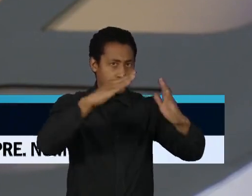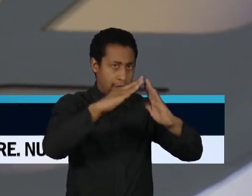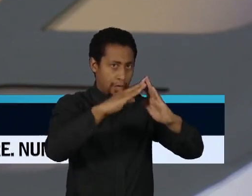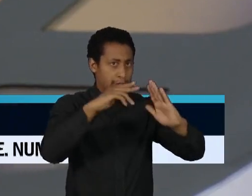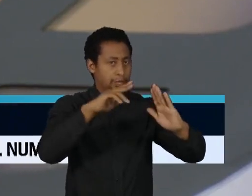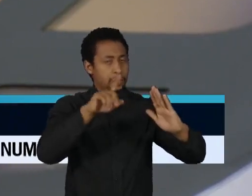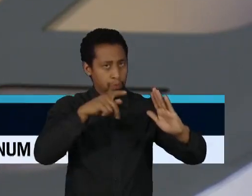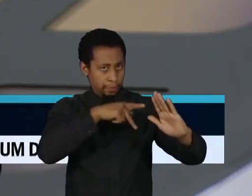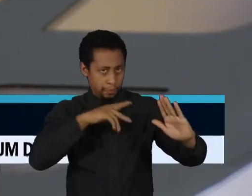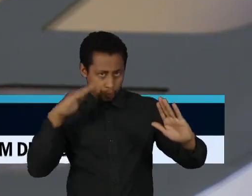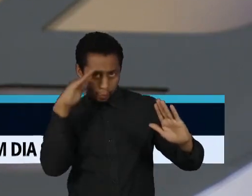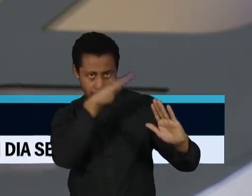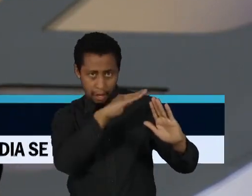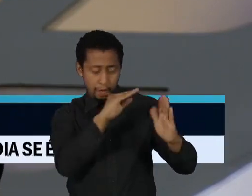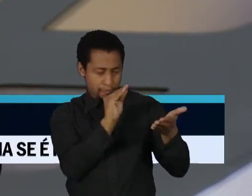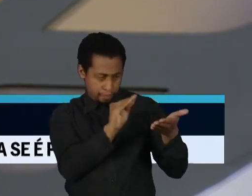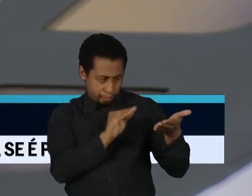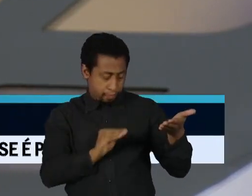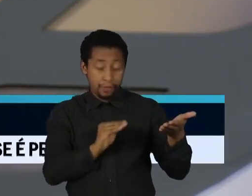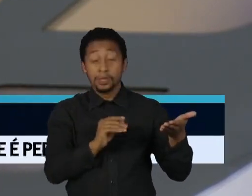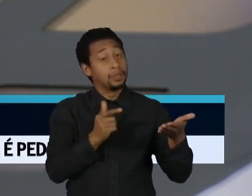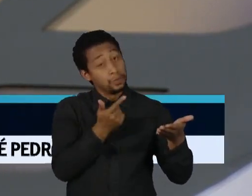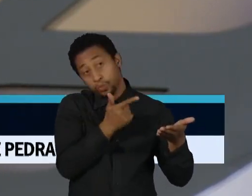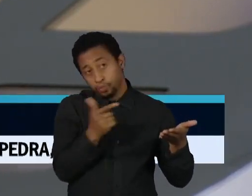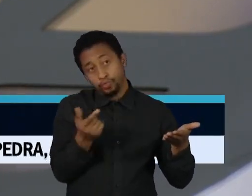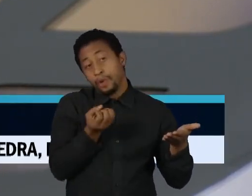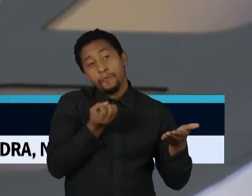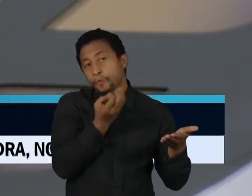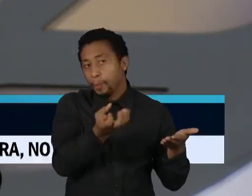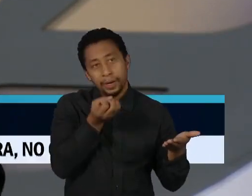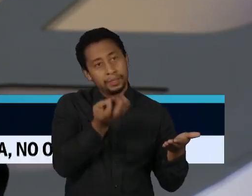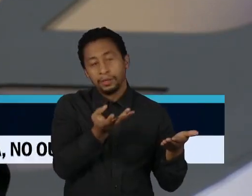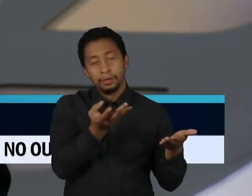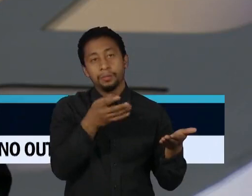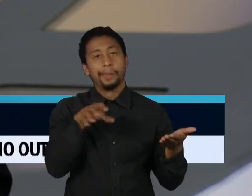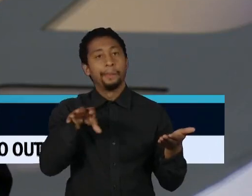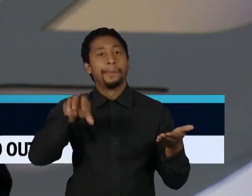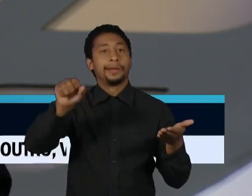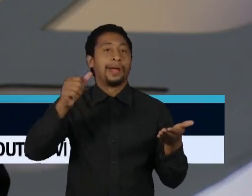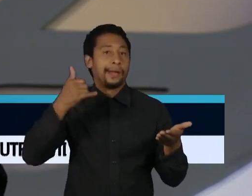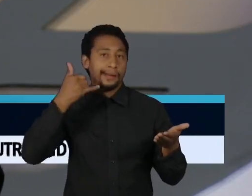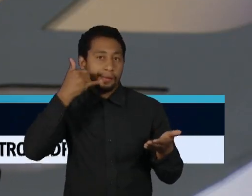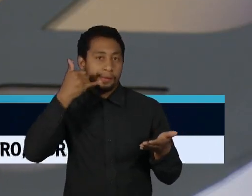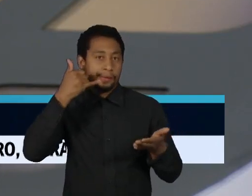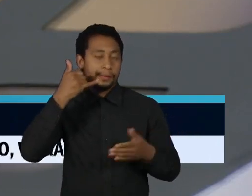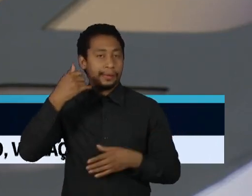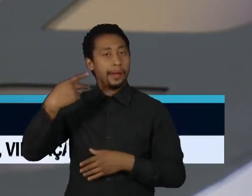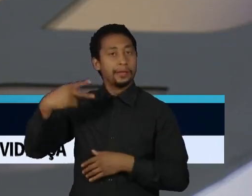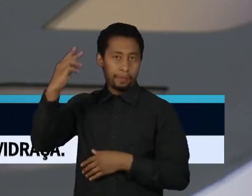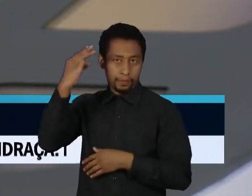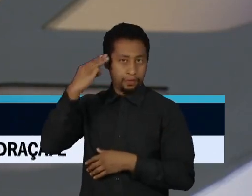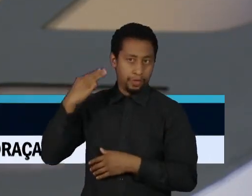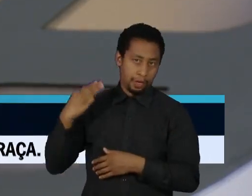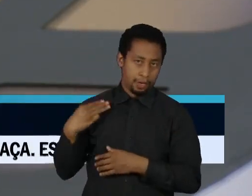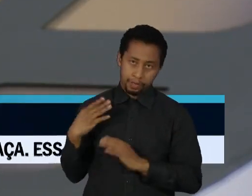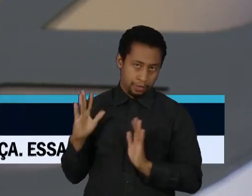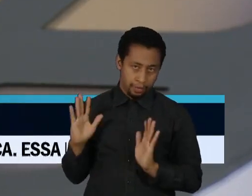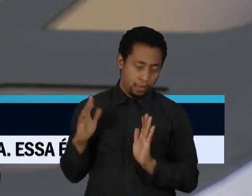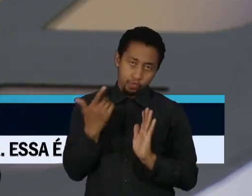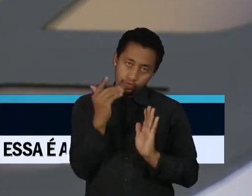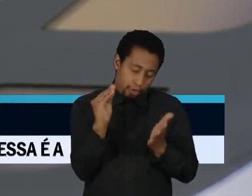e apreensões, não havia ali uma sinalização inicial de que Michelle Bolsonaro